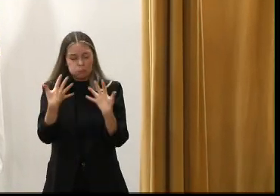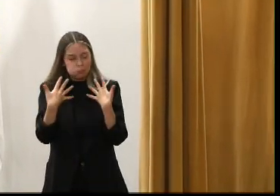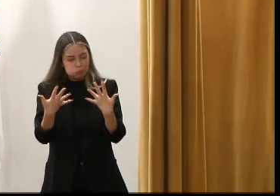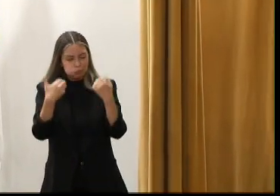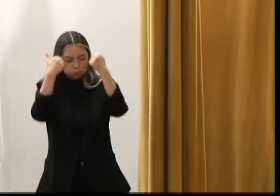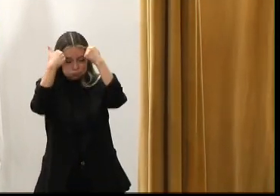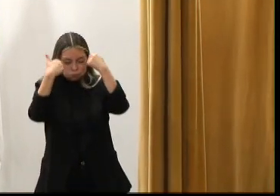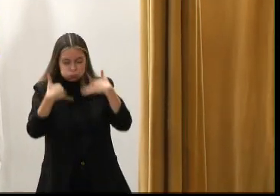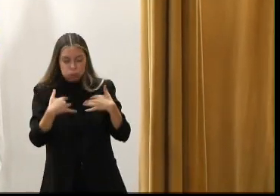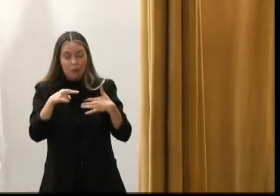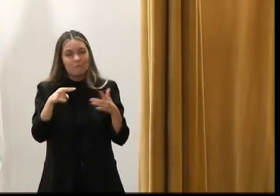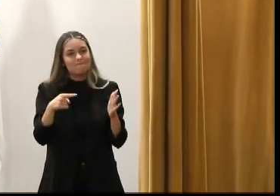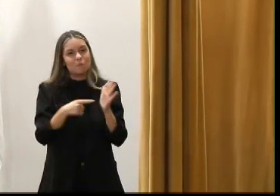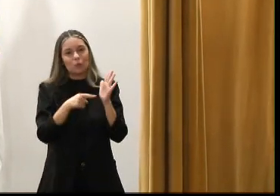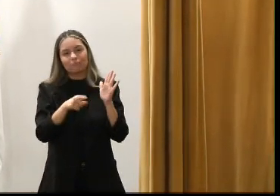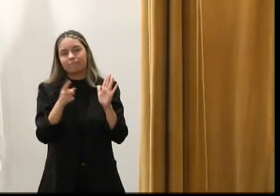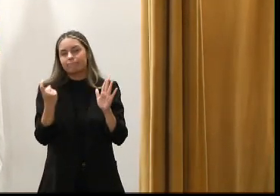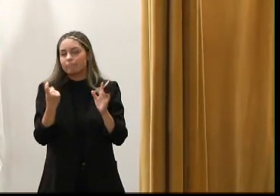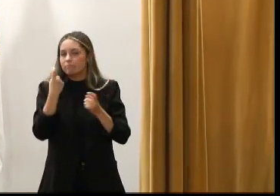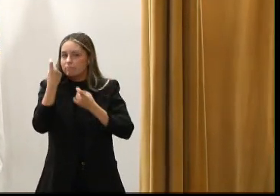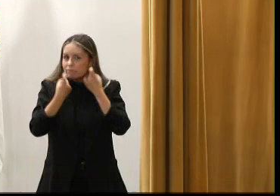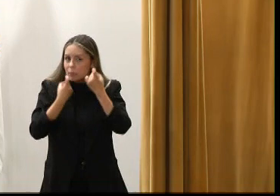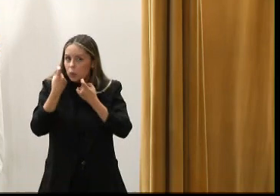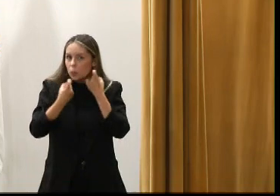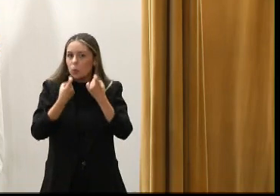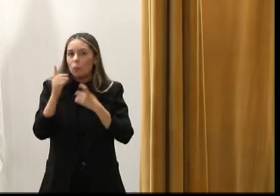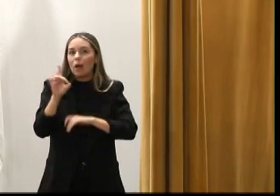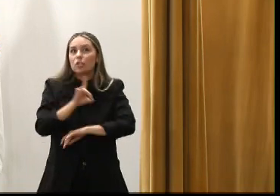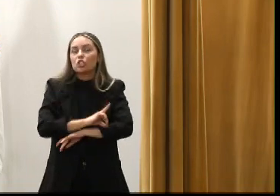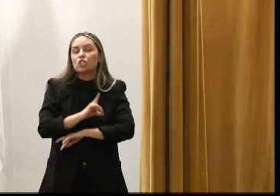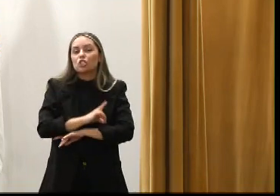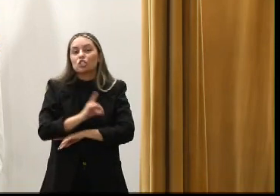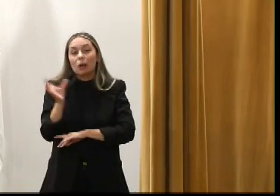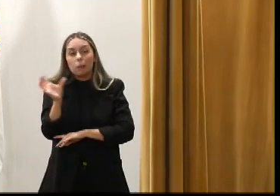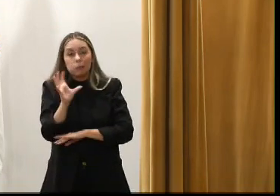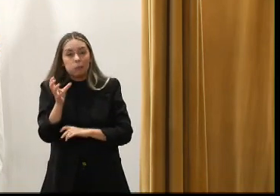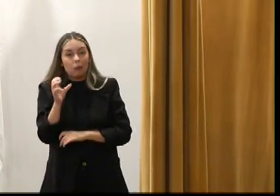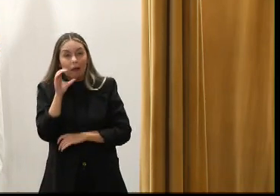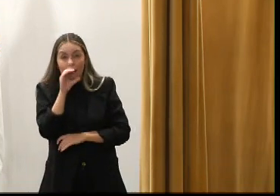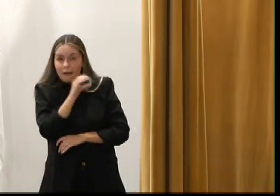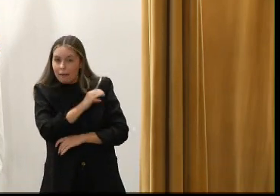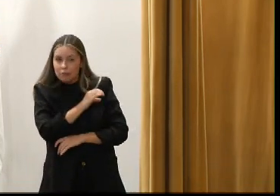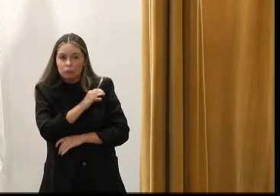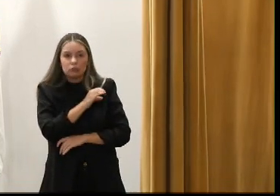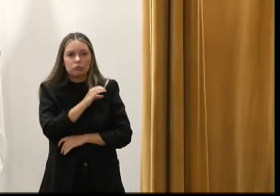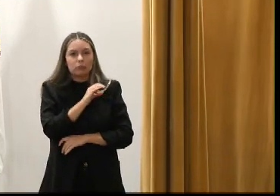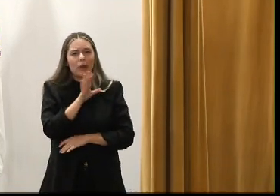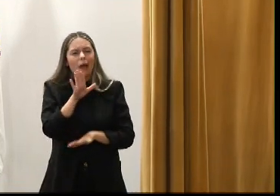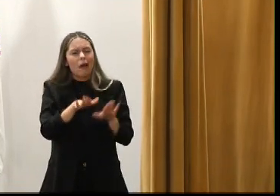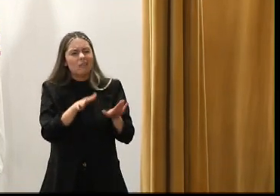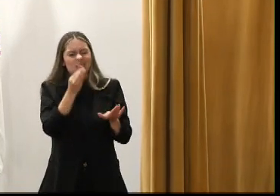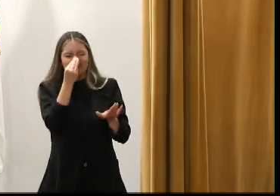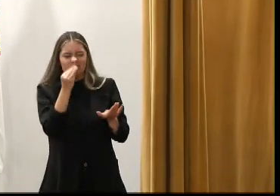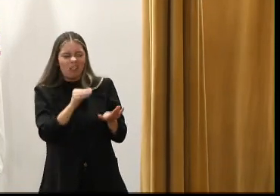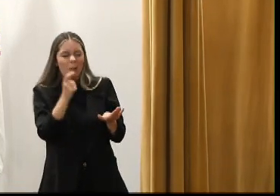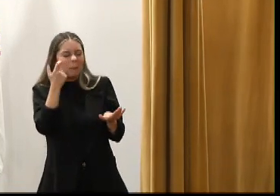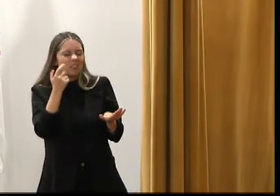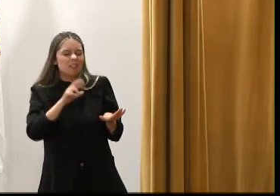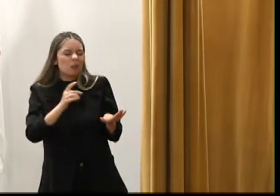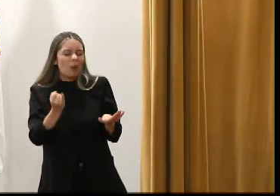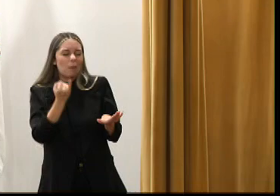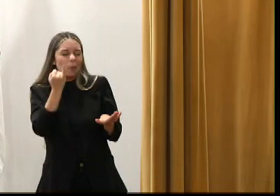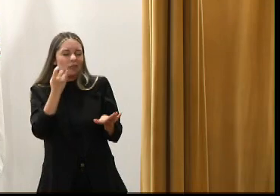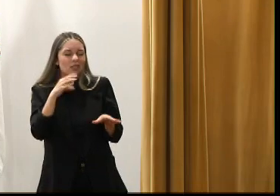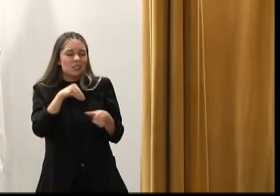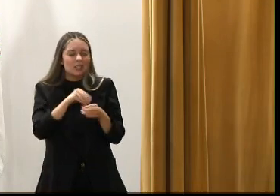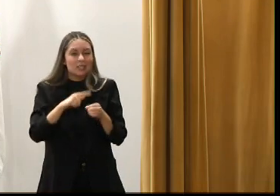mais me preocupa são ondas de calor. Elas são negligenciadas nos centros urbanos. Eu fiquei muito feliz